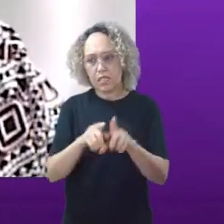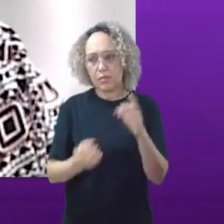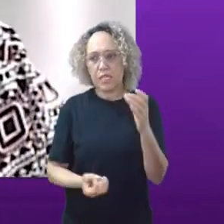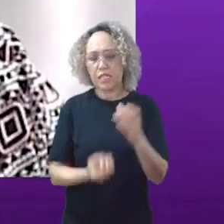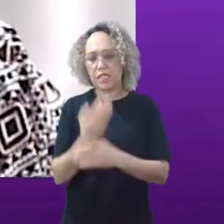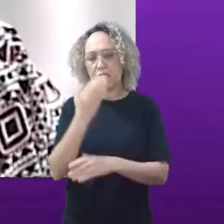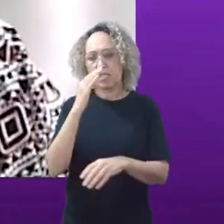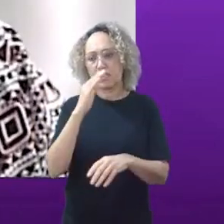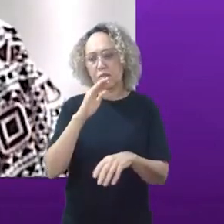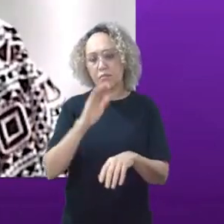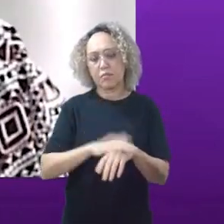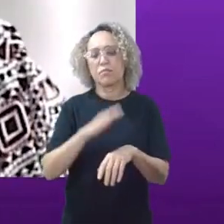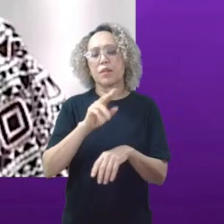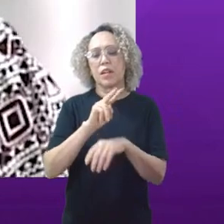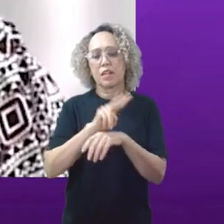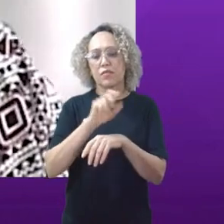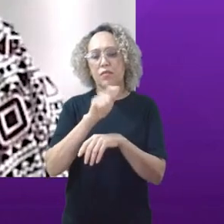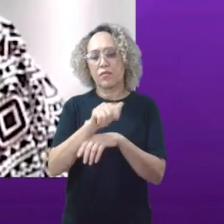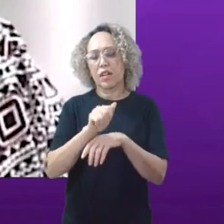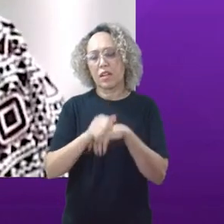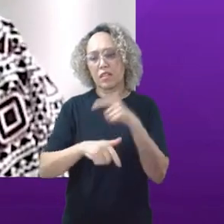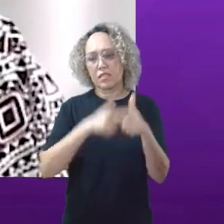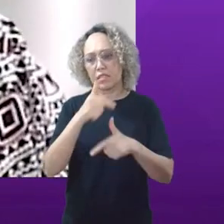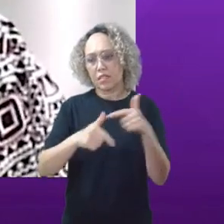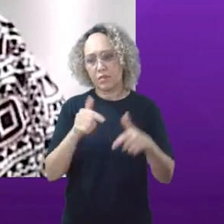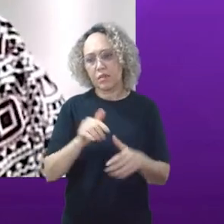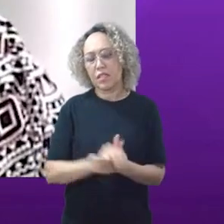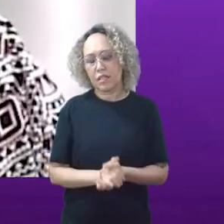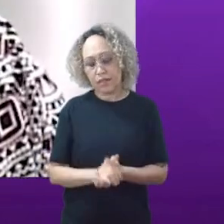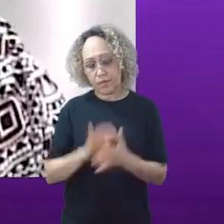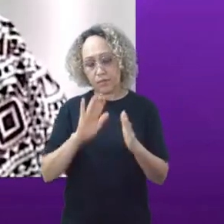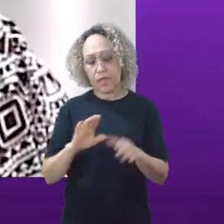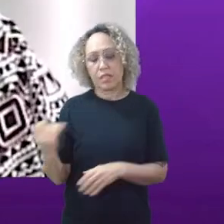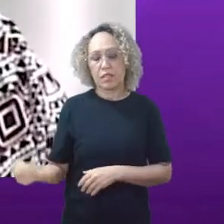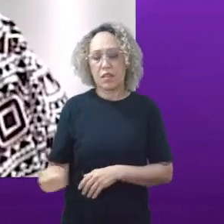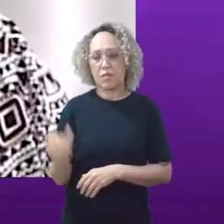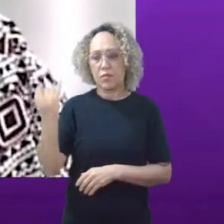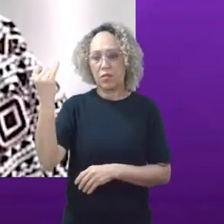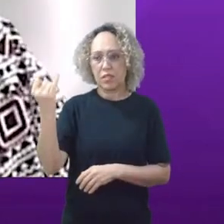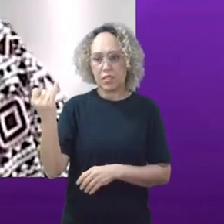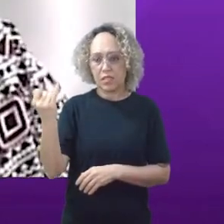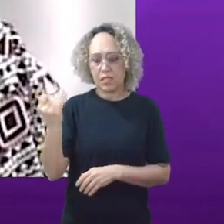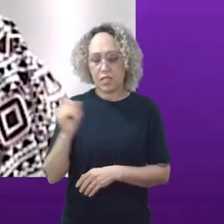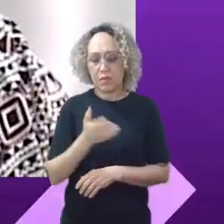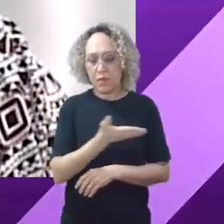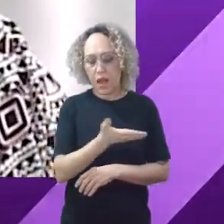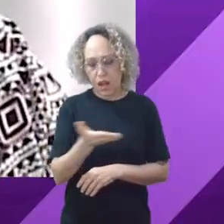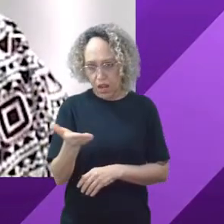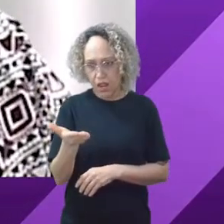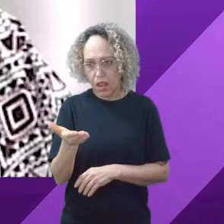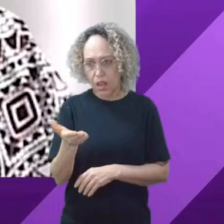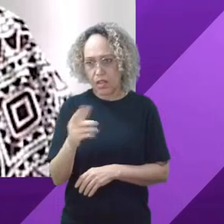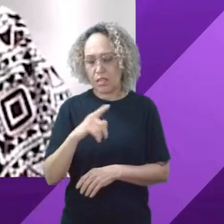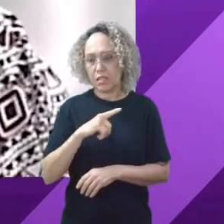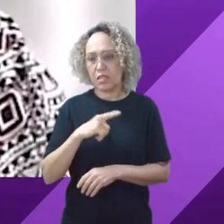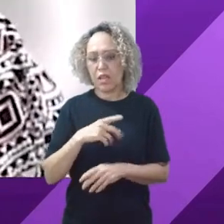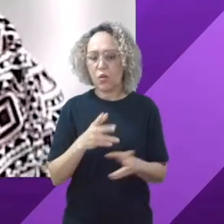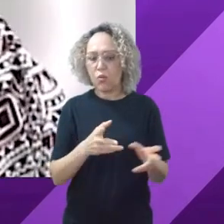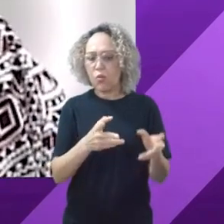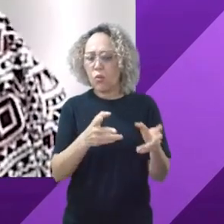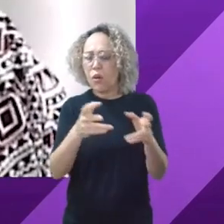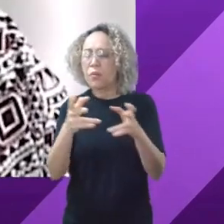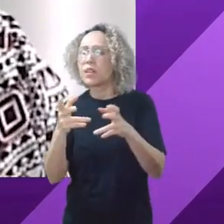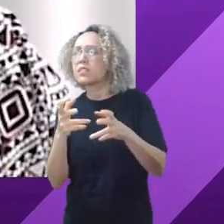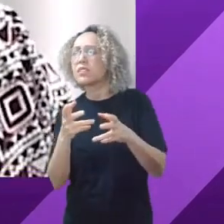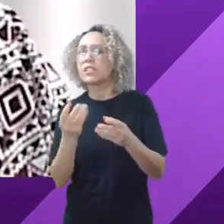de mais ocupações. Mas é fundamental que para elas haja uma percepção de para